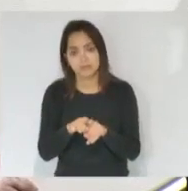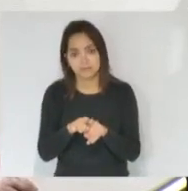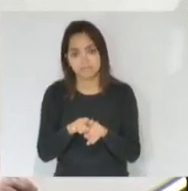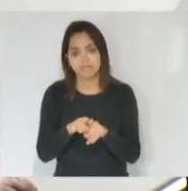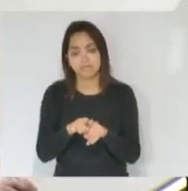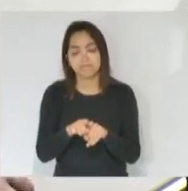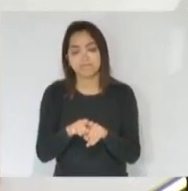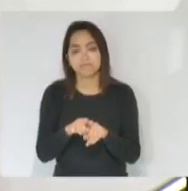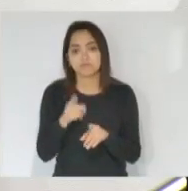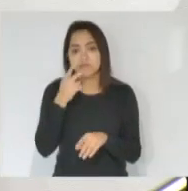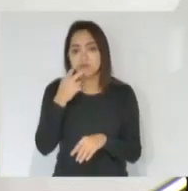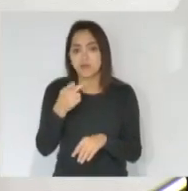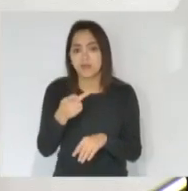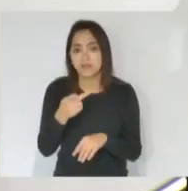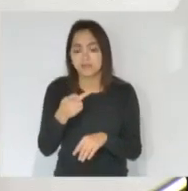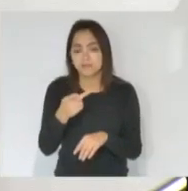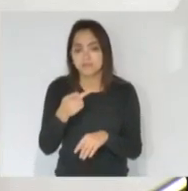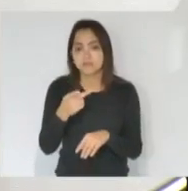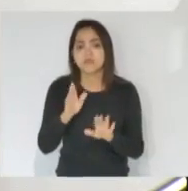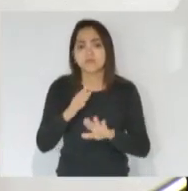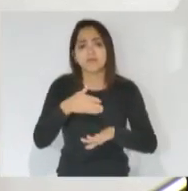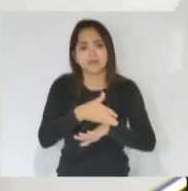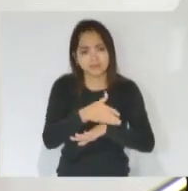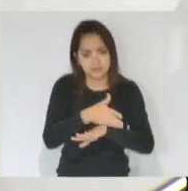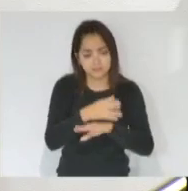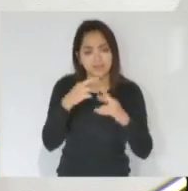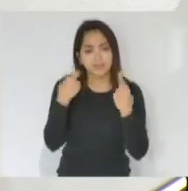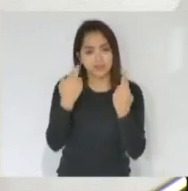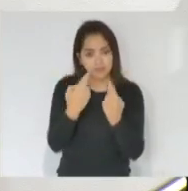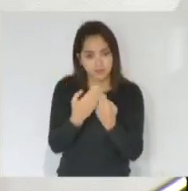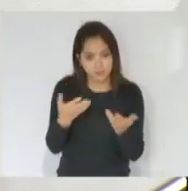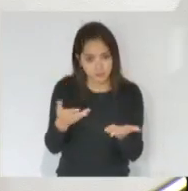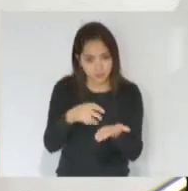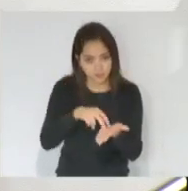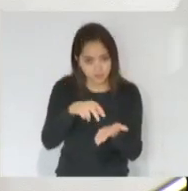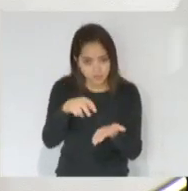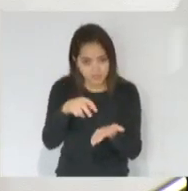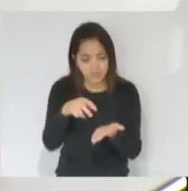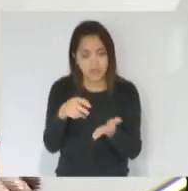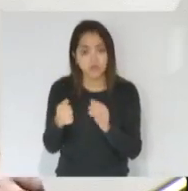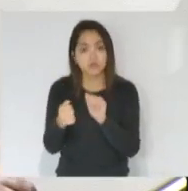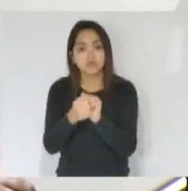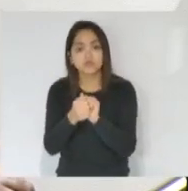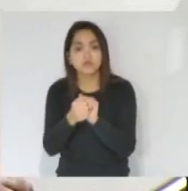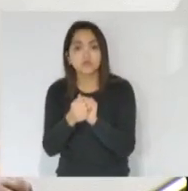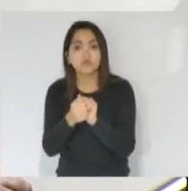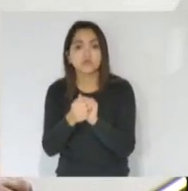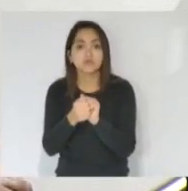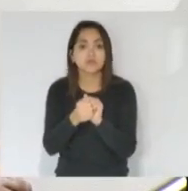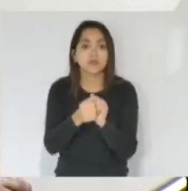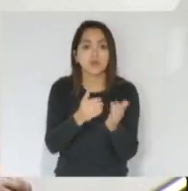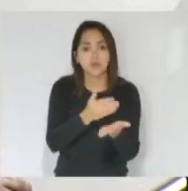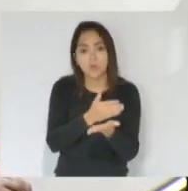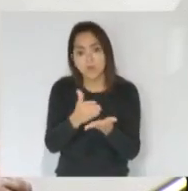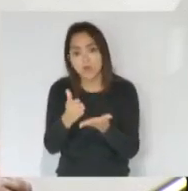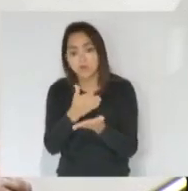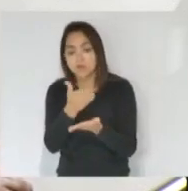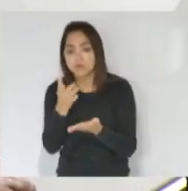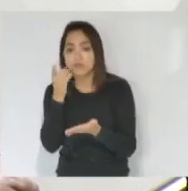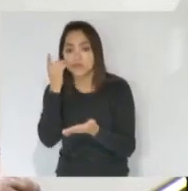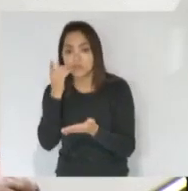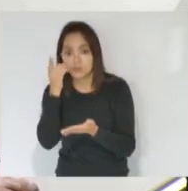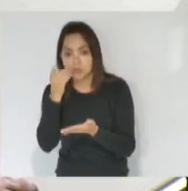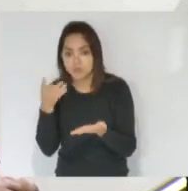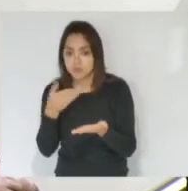Sopelsa, até porque participei da reunião hoje pela manhã, junto com alguns deputados que estão presentes